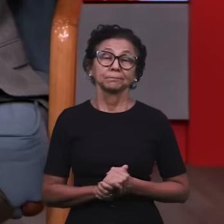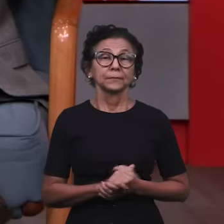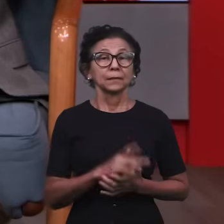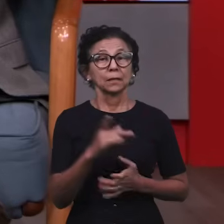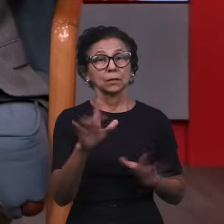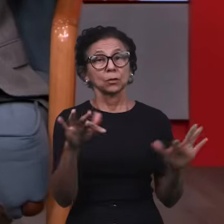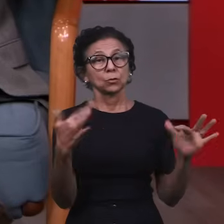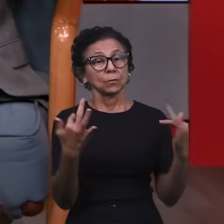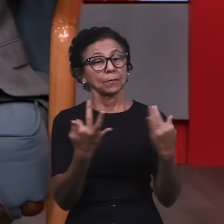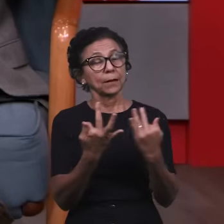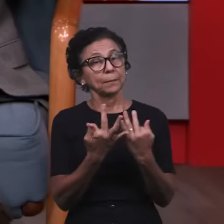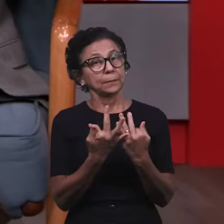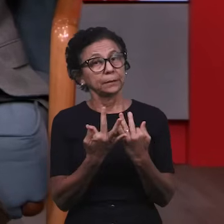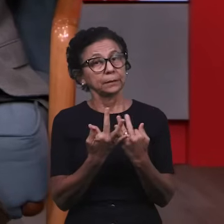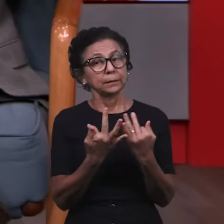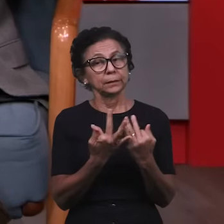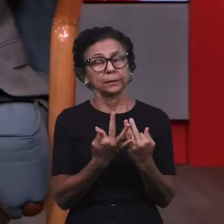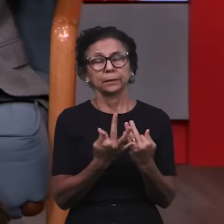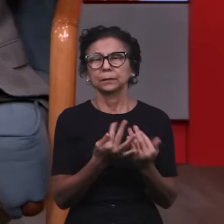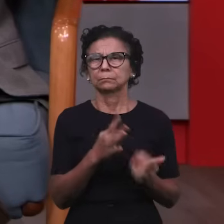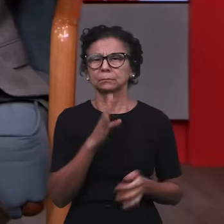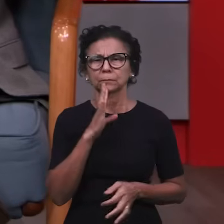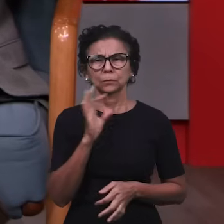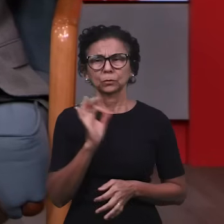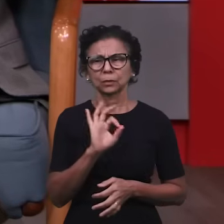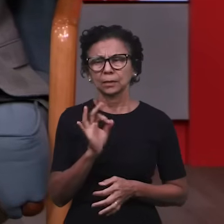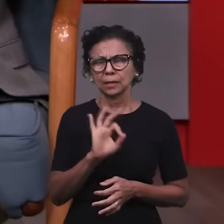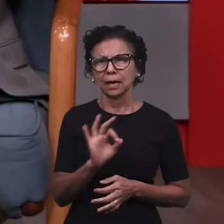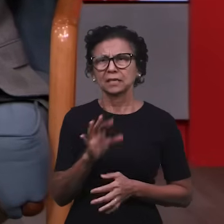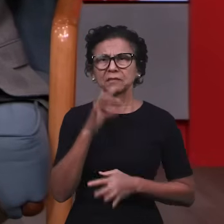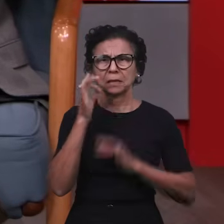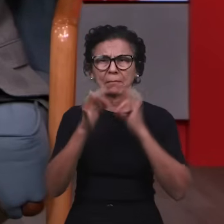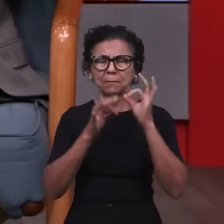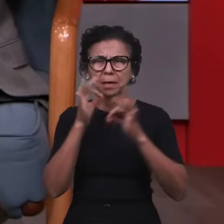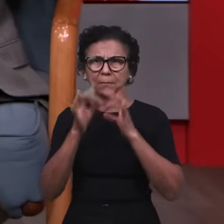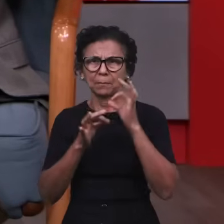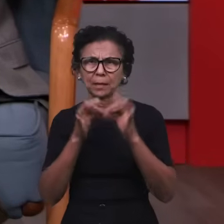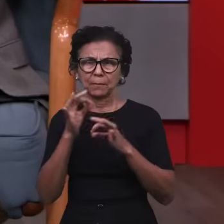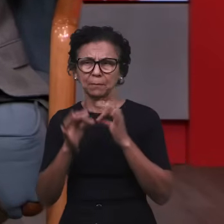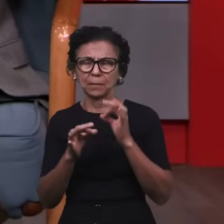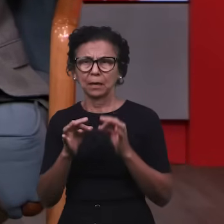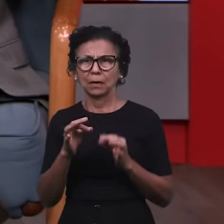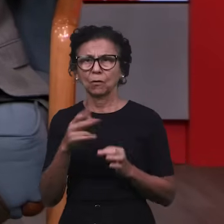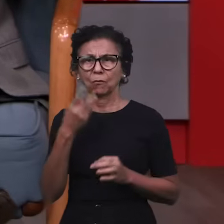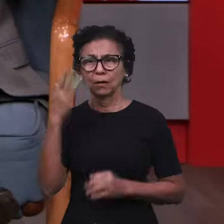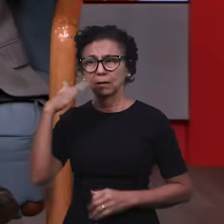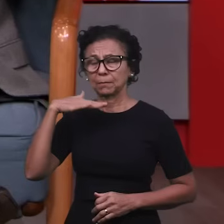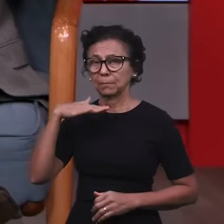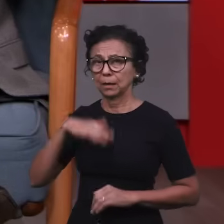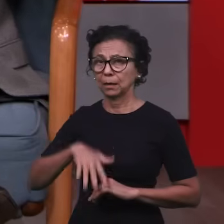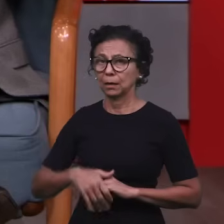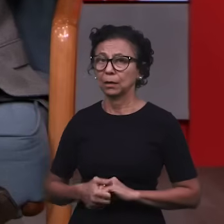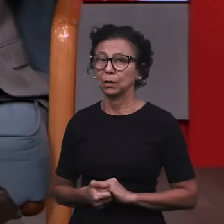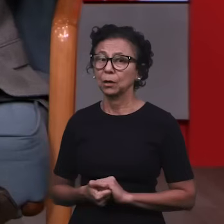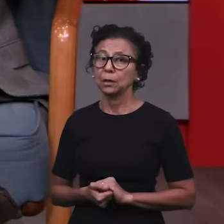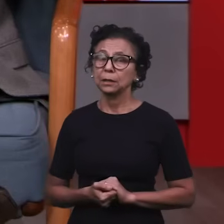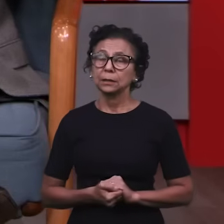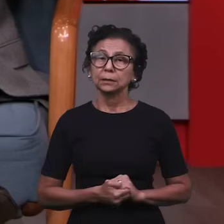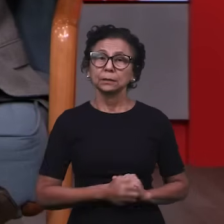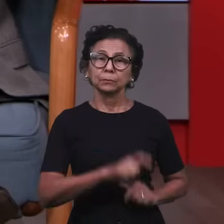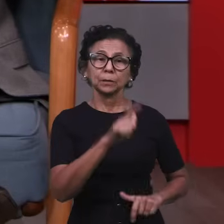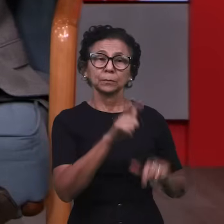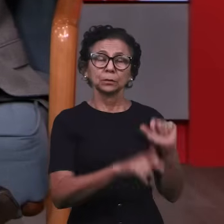ainda entendendo, que não conhecem, ou às vezes até aqueles que são inimigos da igreja, e você